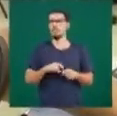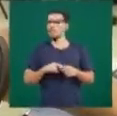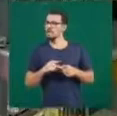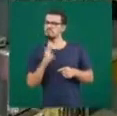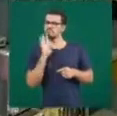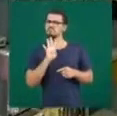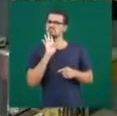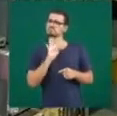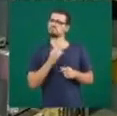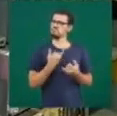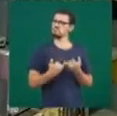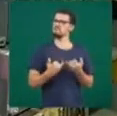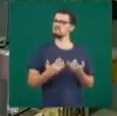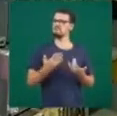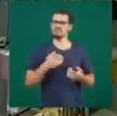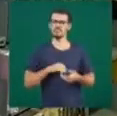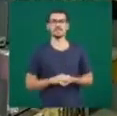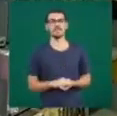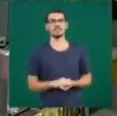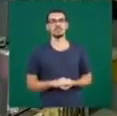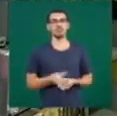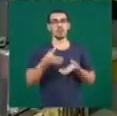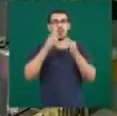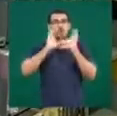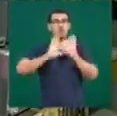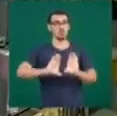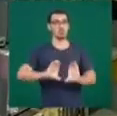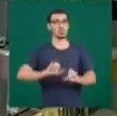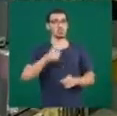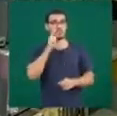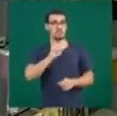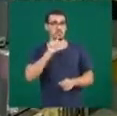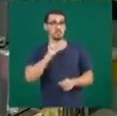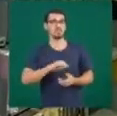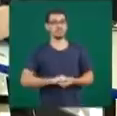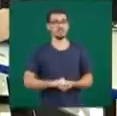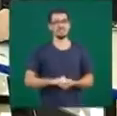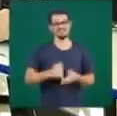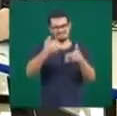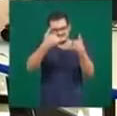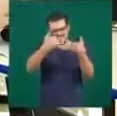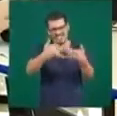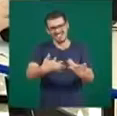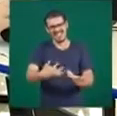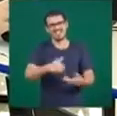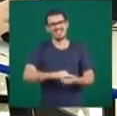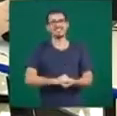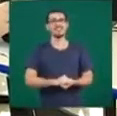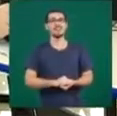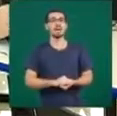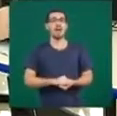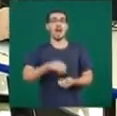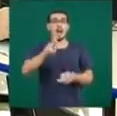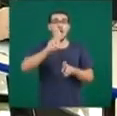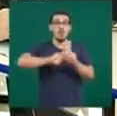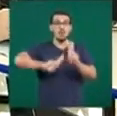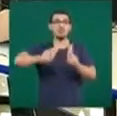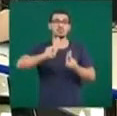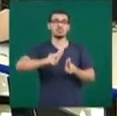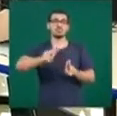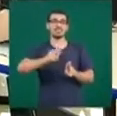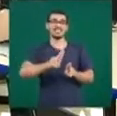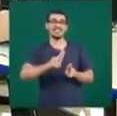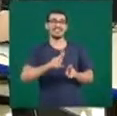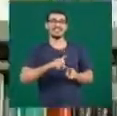legal. A coordenadora da Divisão de Atendimento ao Usuário, Yara, explica que a UFO usava o software